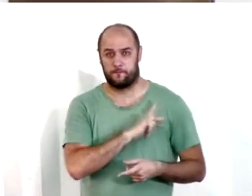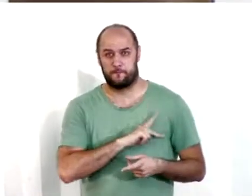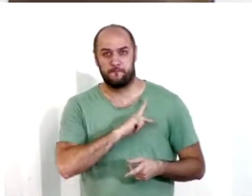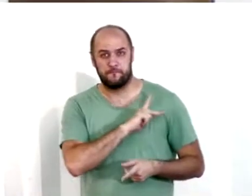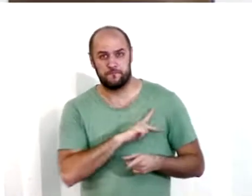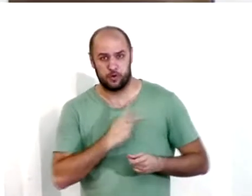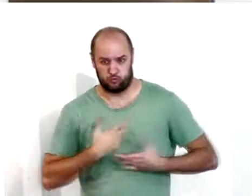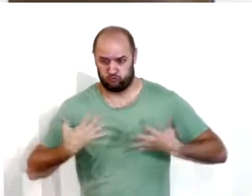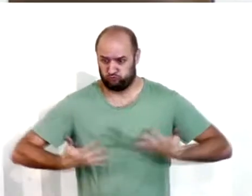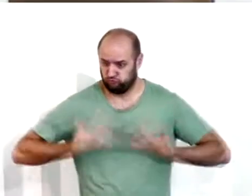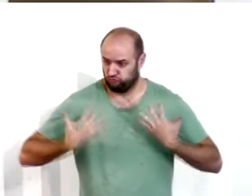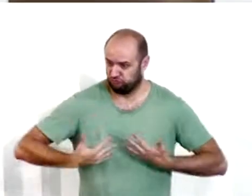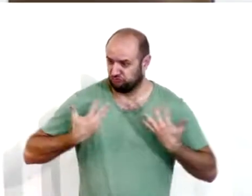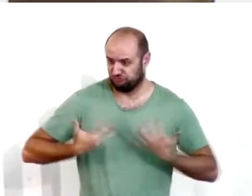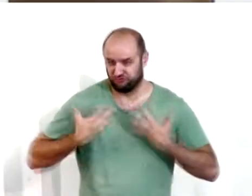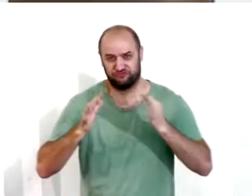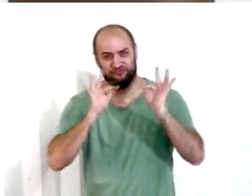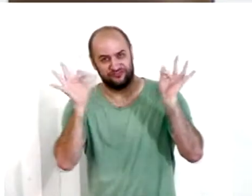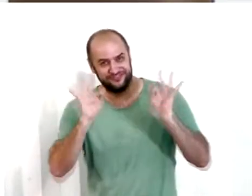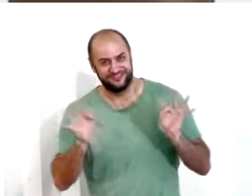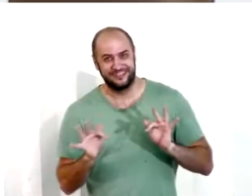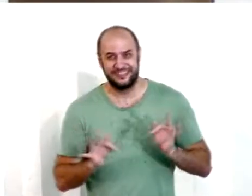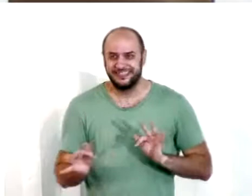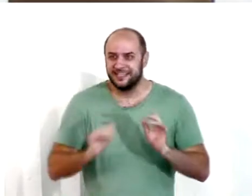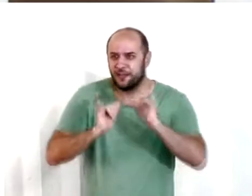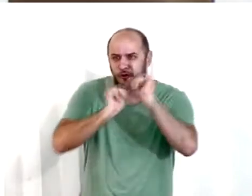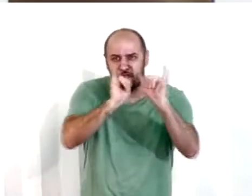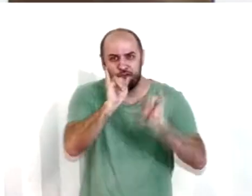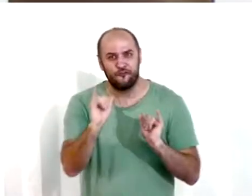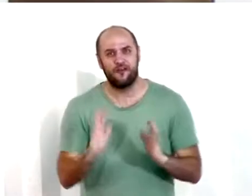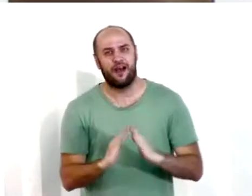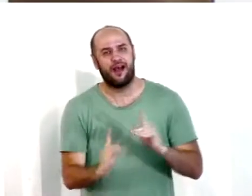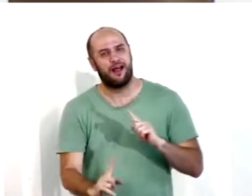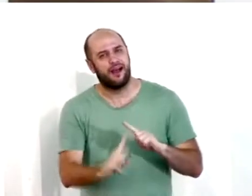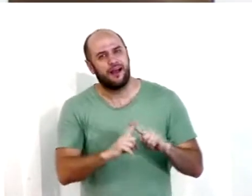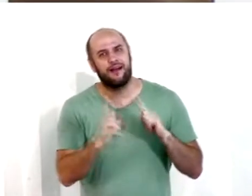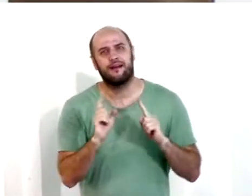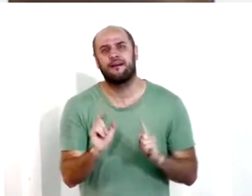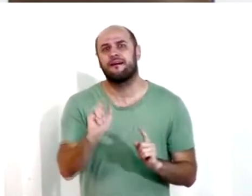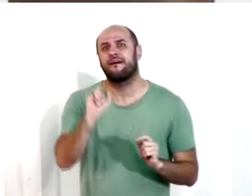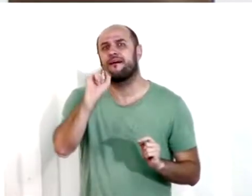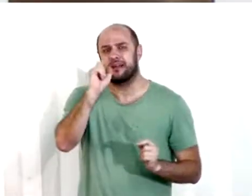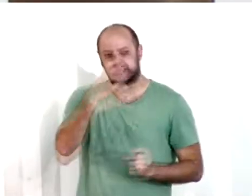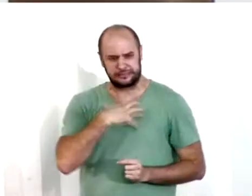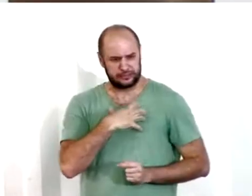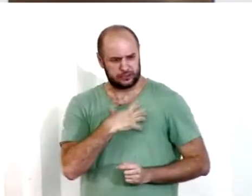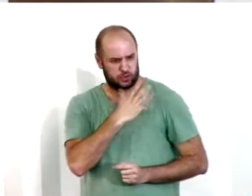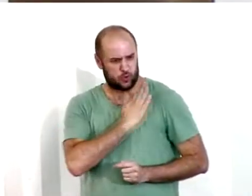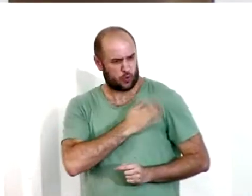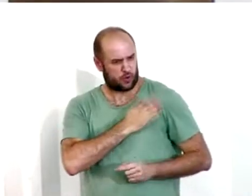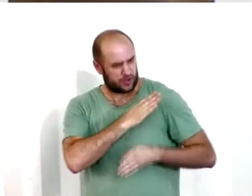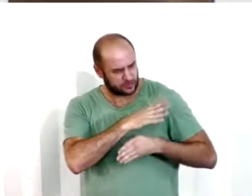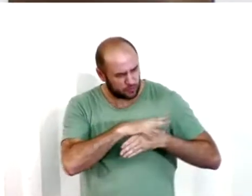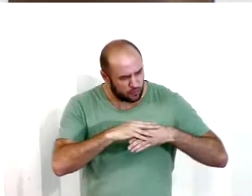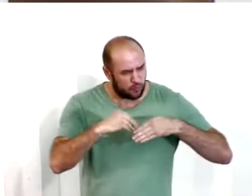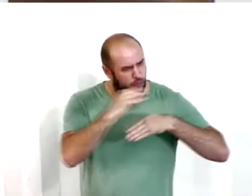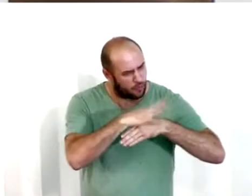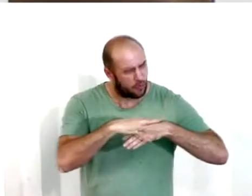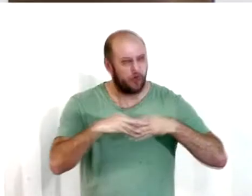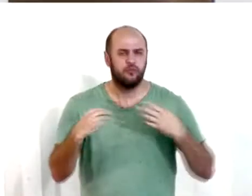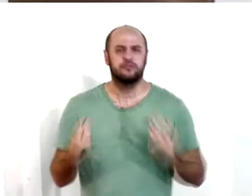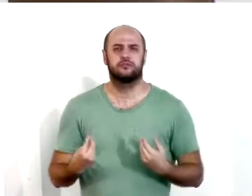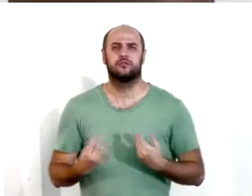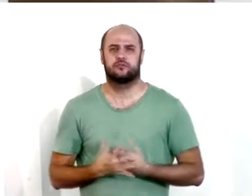muito entusiasmado, alegre, para contar para a igreja o que consola o coração dele, mesmo preso,